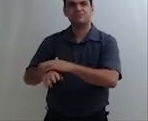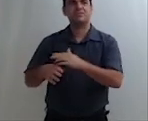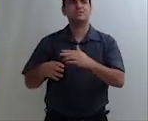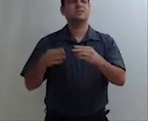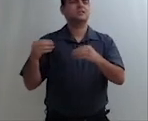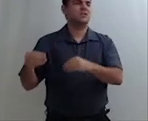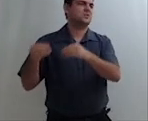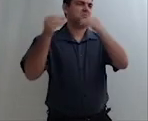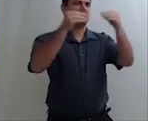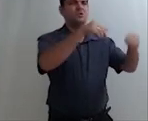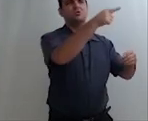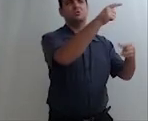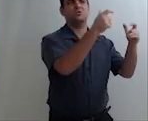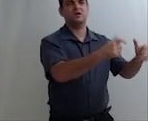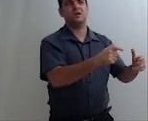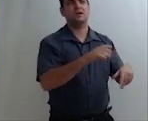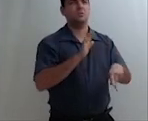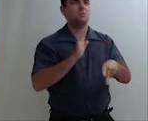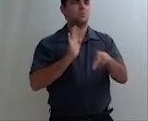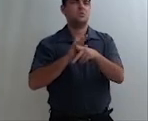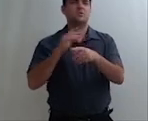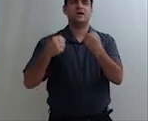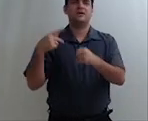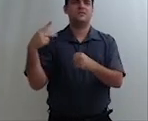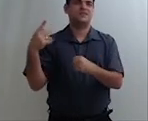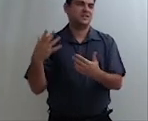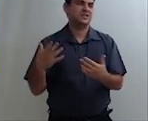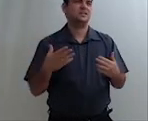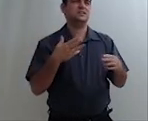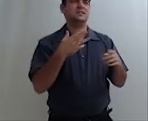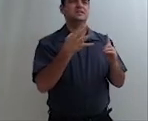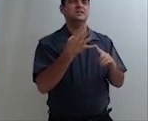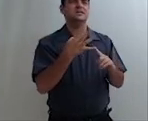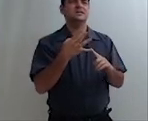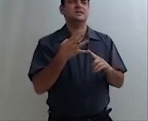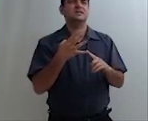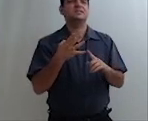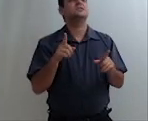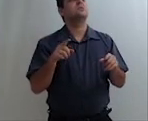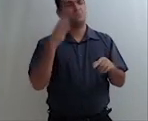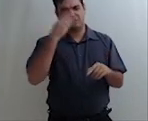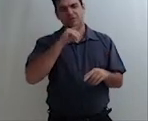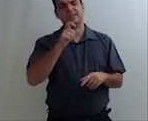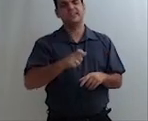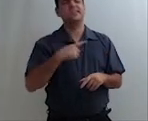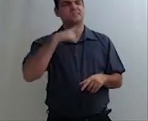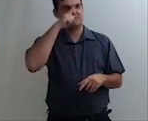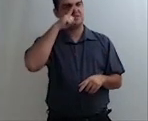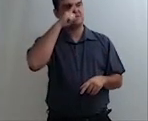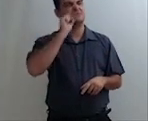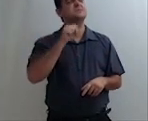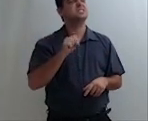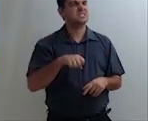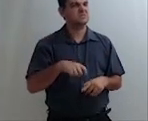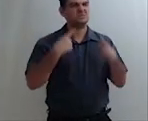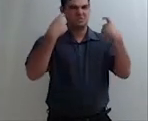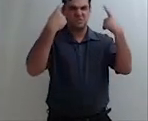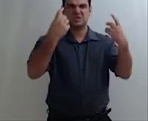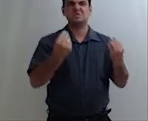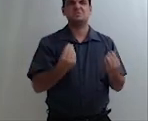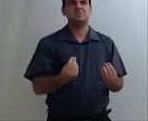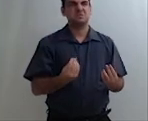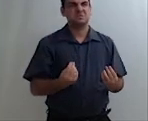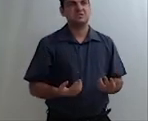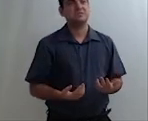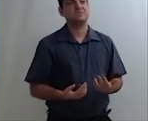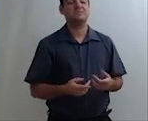cadá no carro da vítima revela nocividade periculosidade do agência ao conviv em sociedade intenção de frustrar a aplicação da